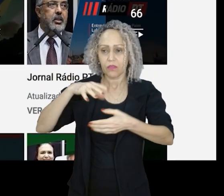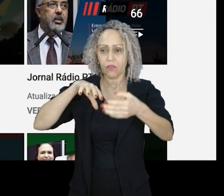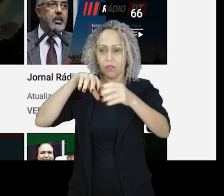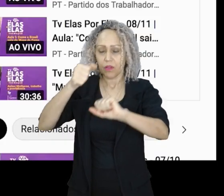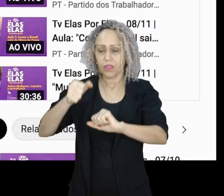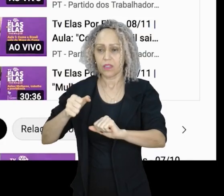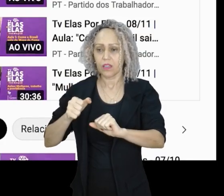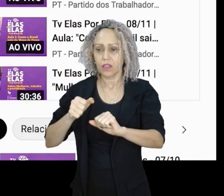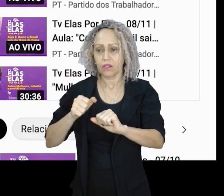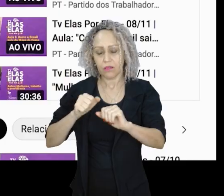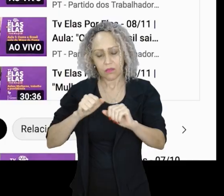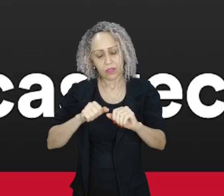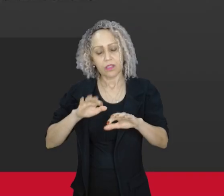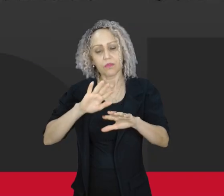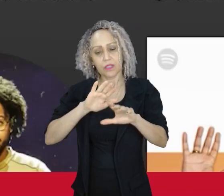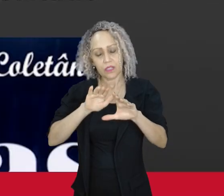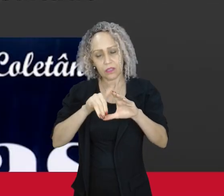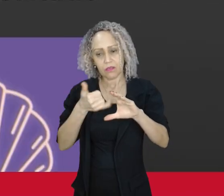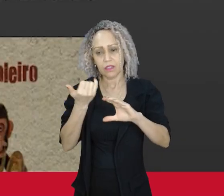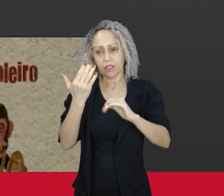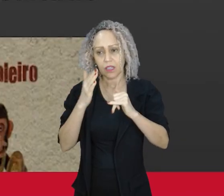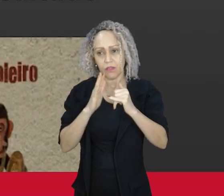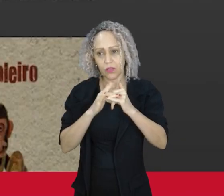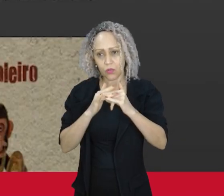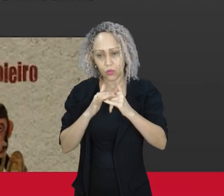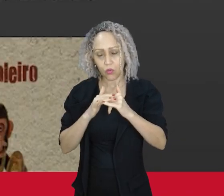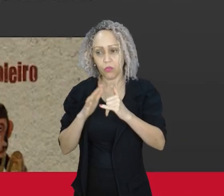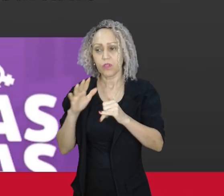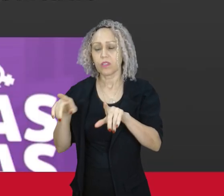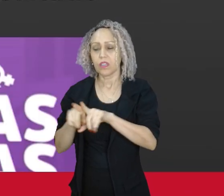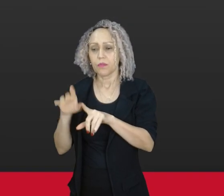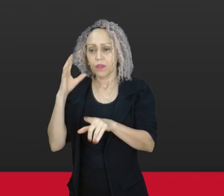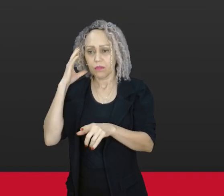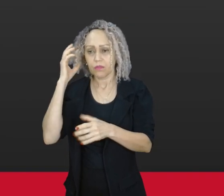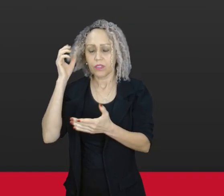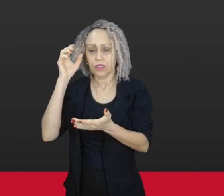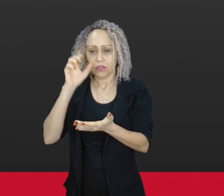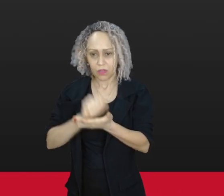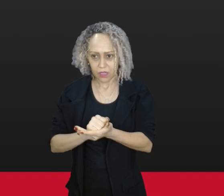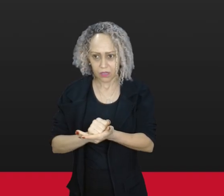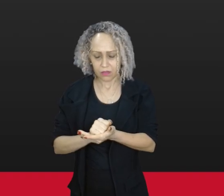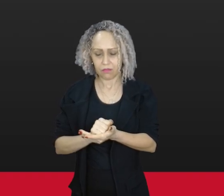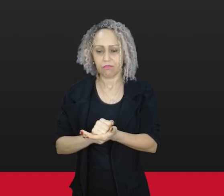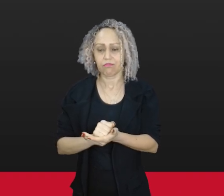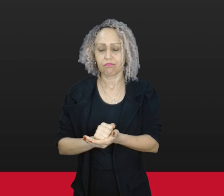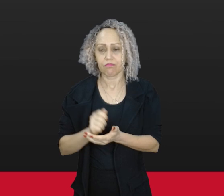canal da TV PT no YouTube ou em formato de podcast no Spotify.